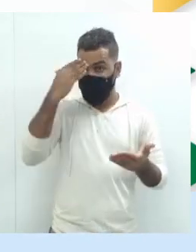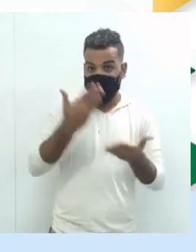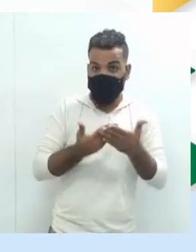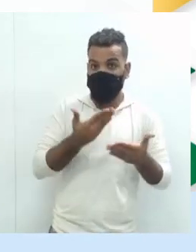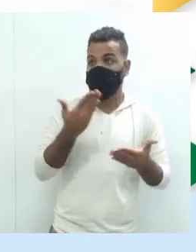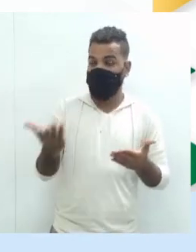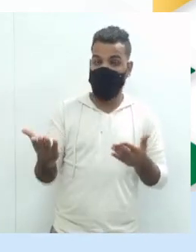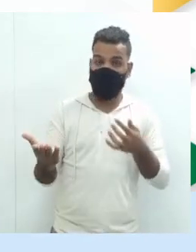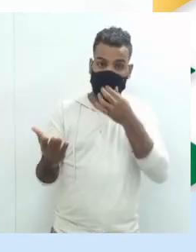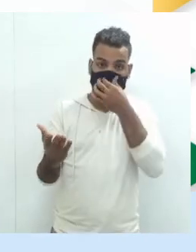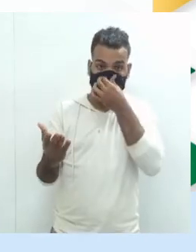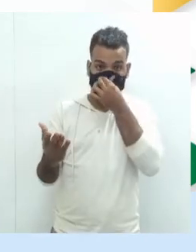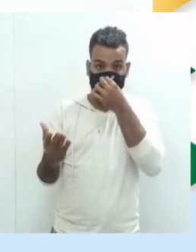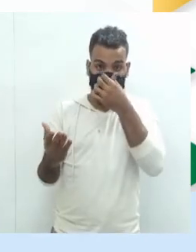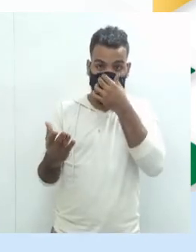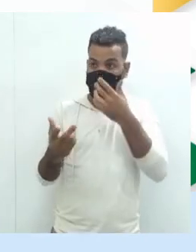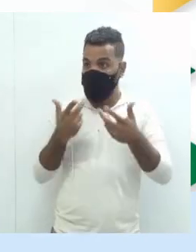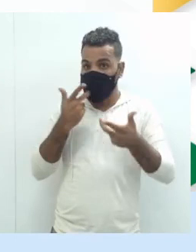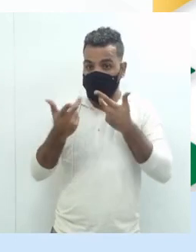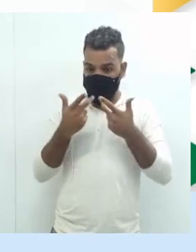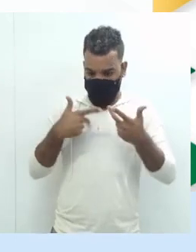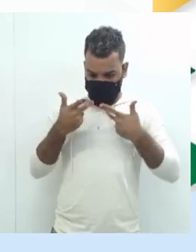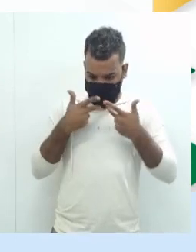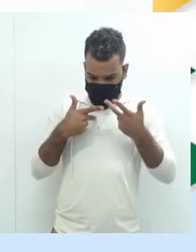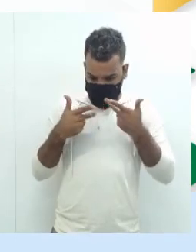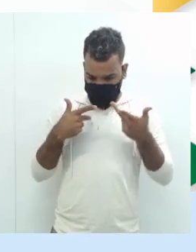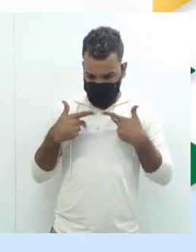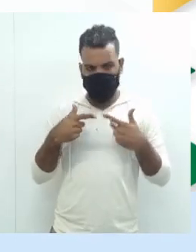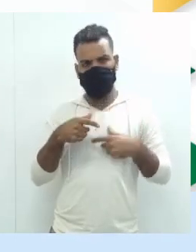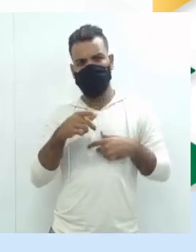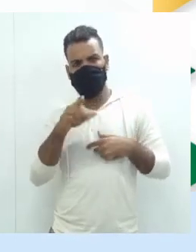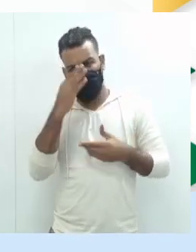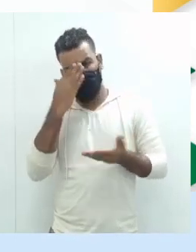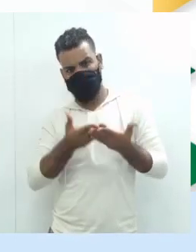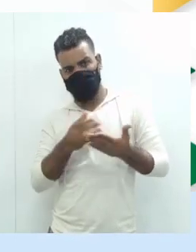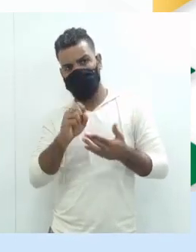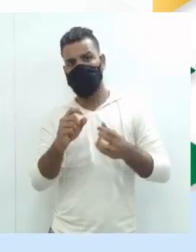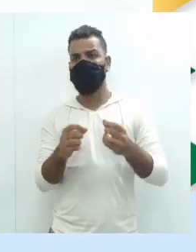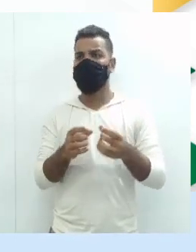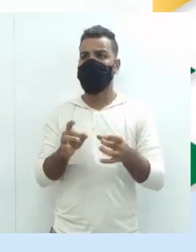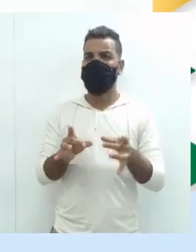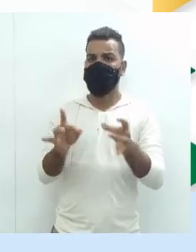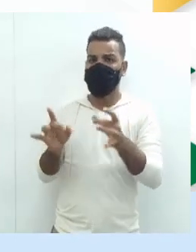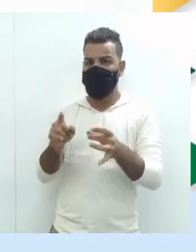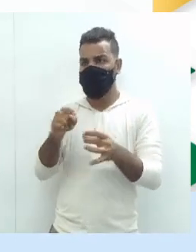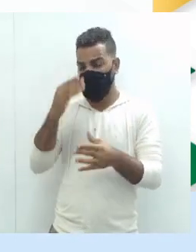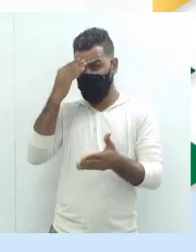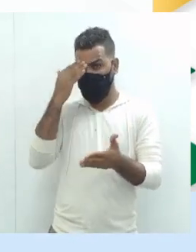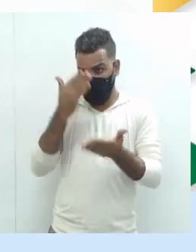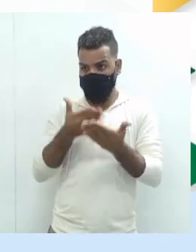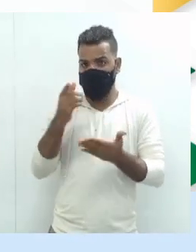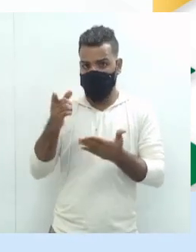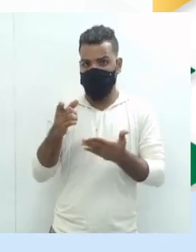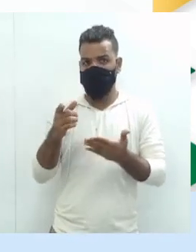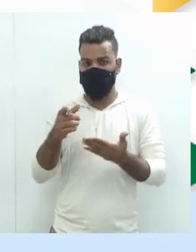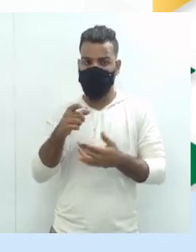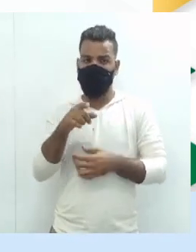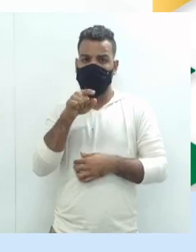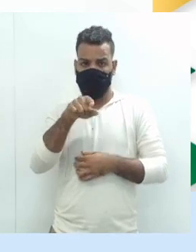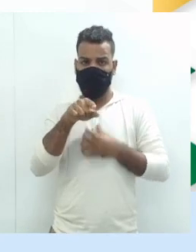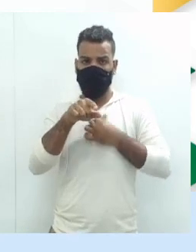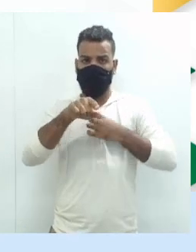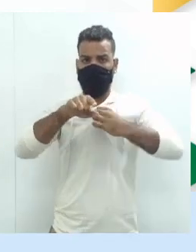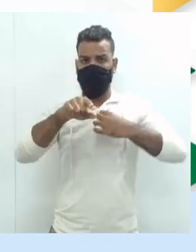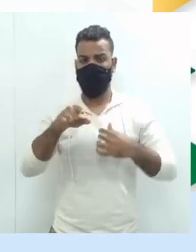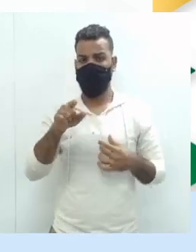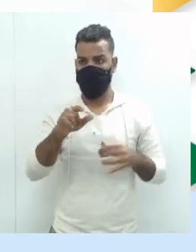naquilo que você está falando. Ou se você está vendendo um produto, para que ela acredite, confie naquele produto que você